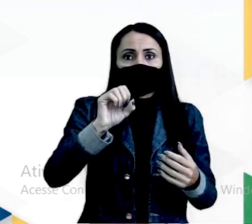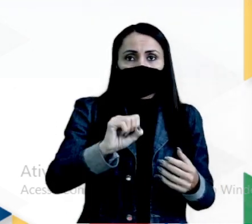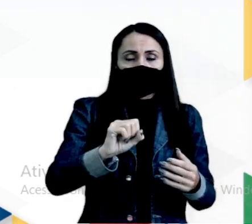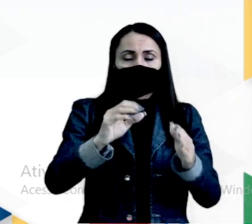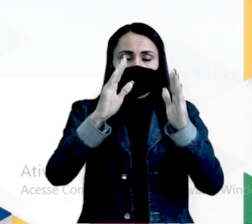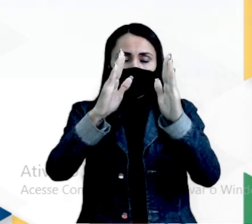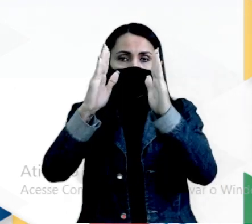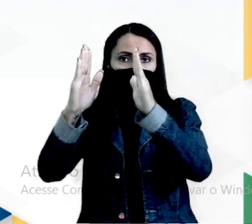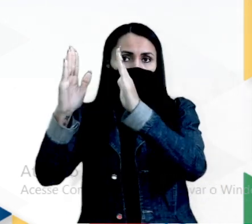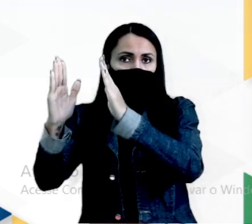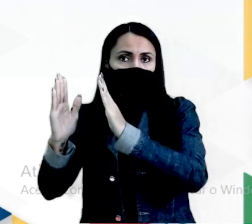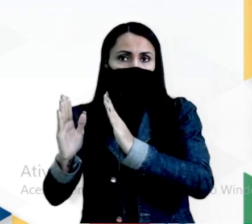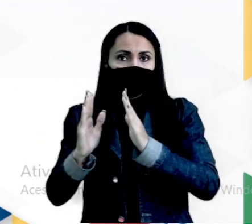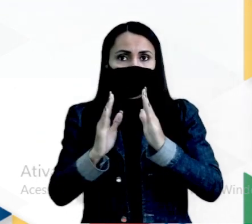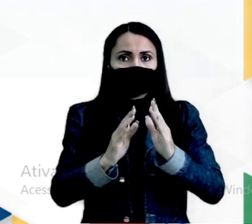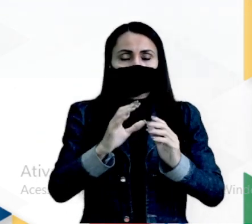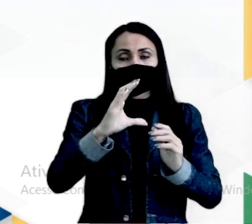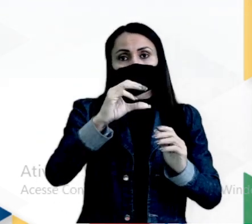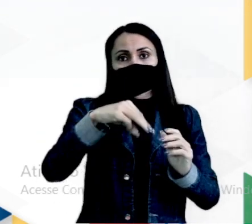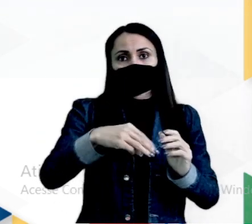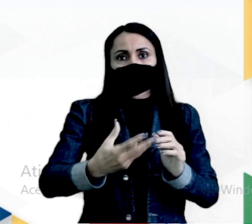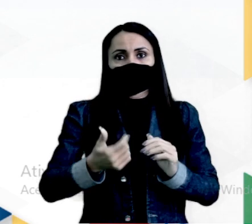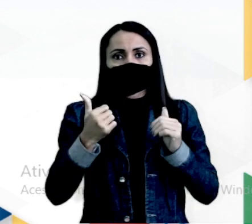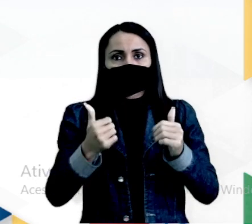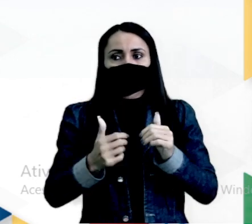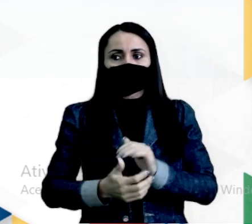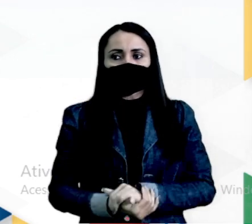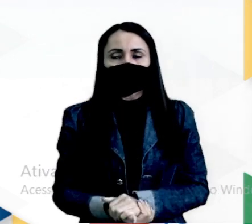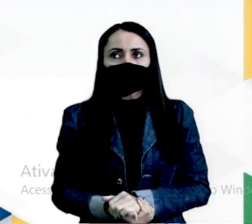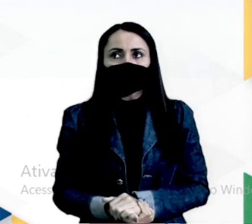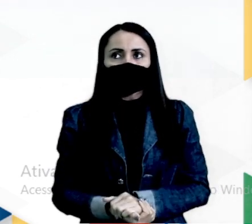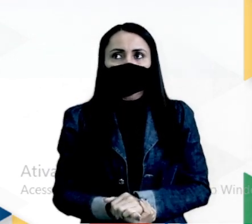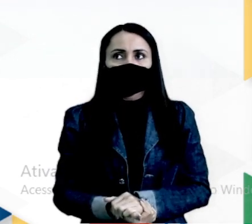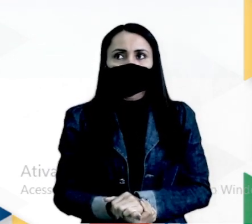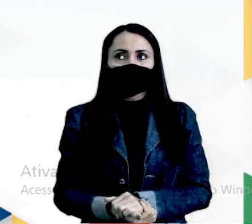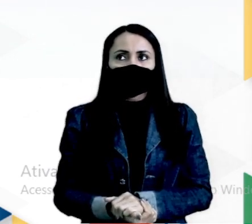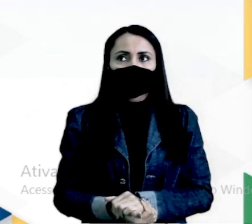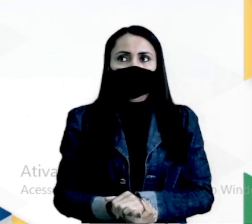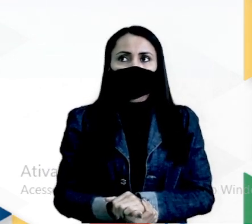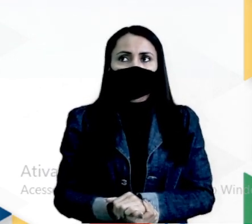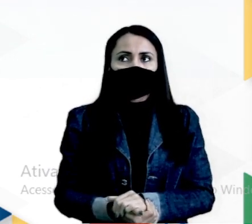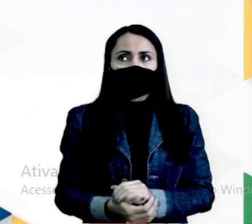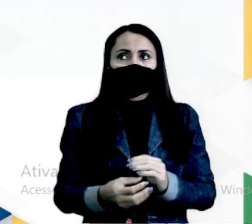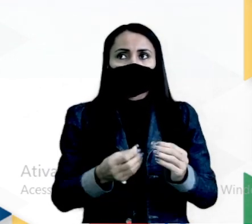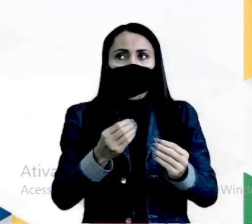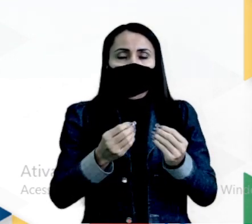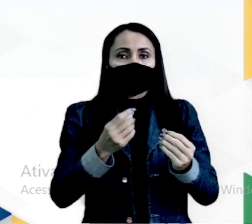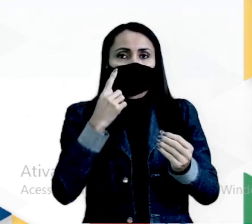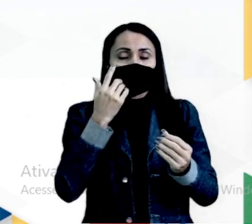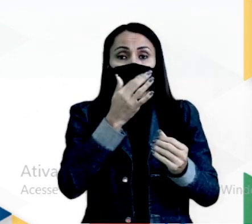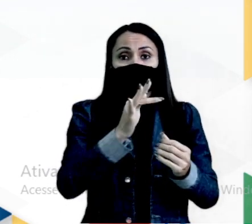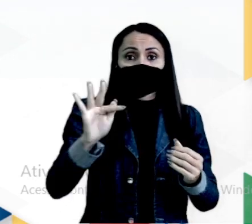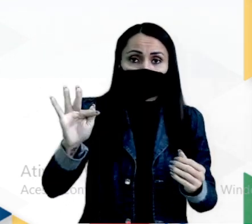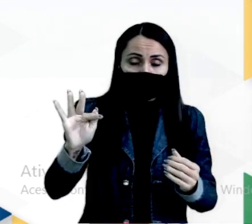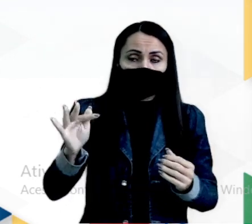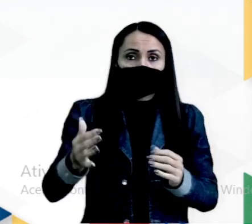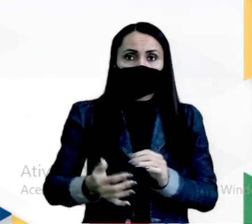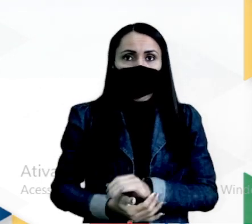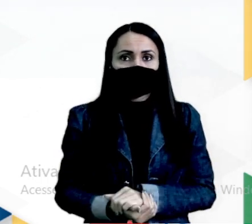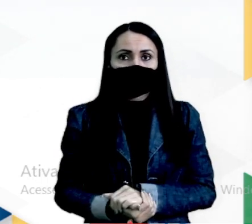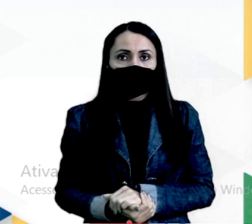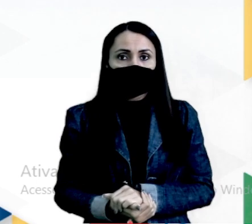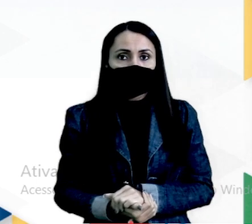quadradinhos, centímetros quadrados, tá? Como é que eu vou saber a fórmula da área? Se